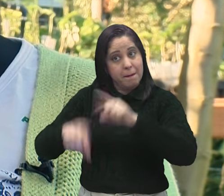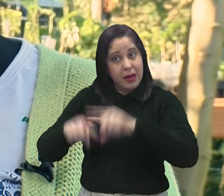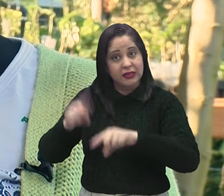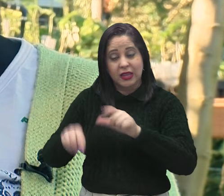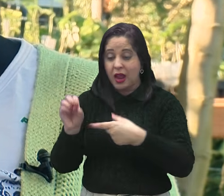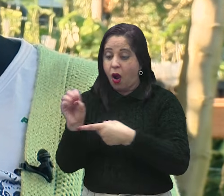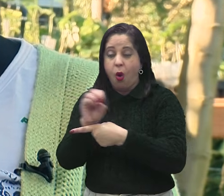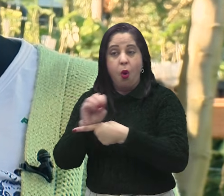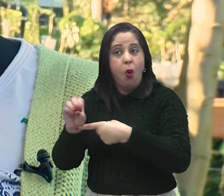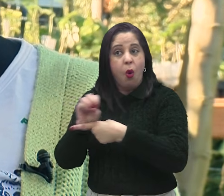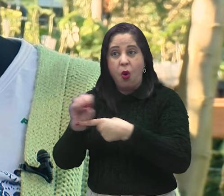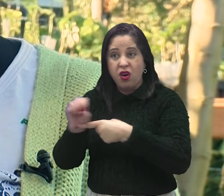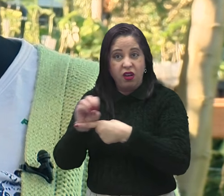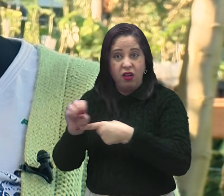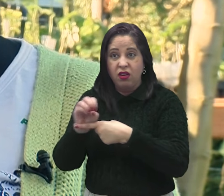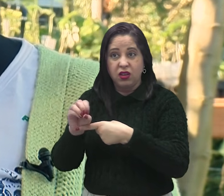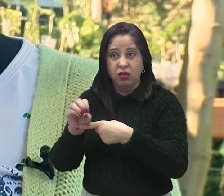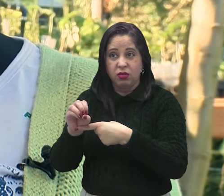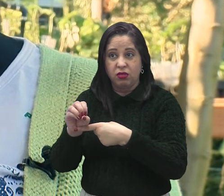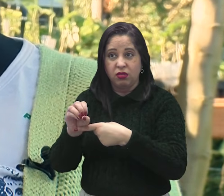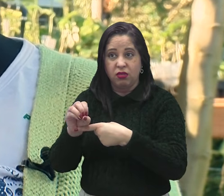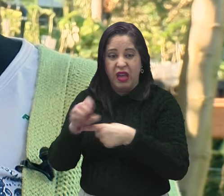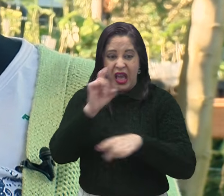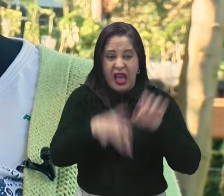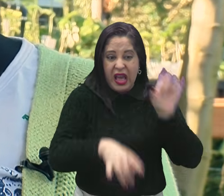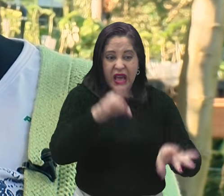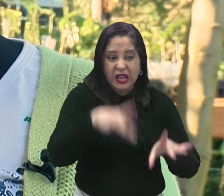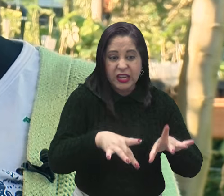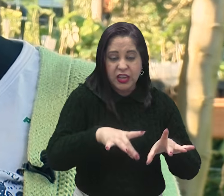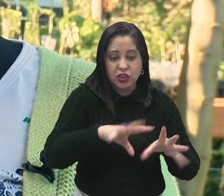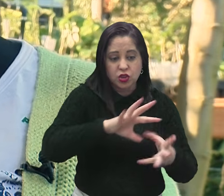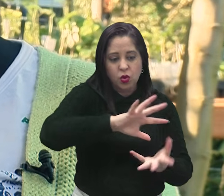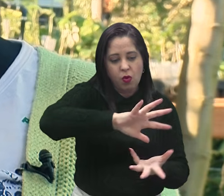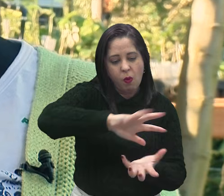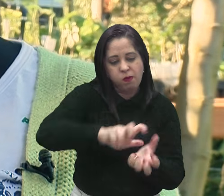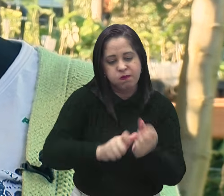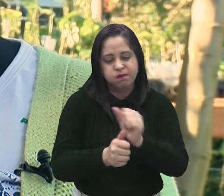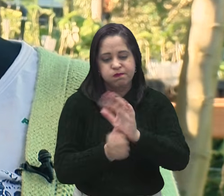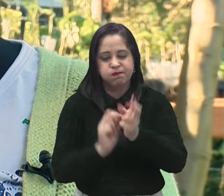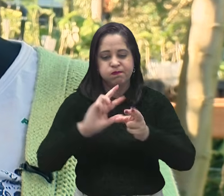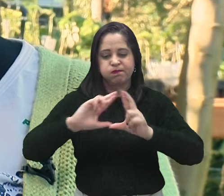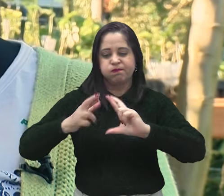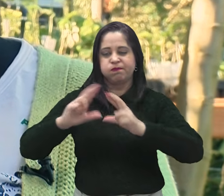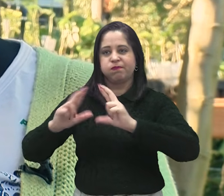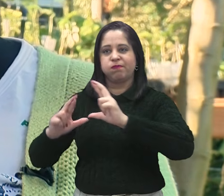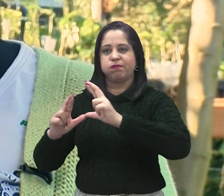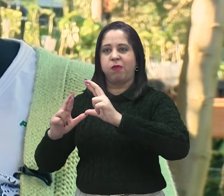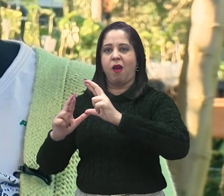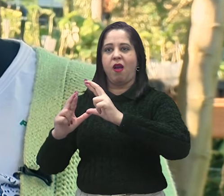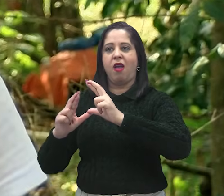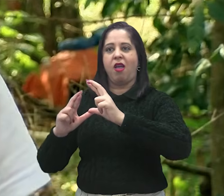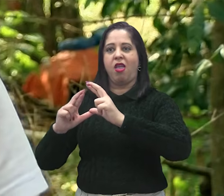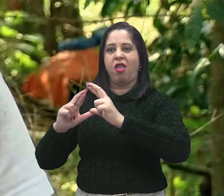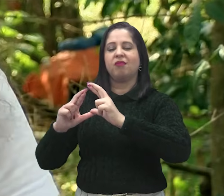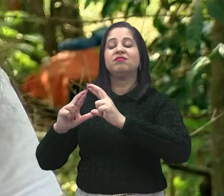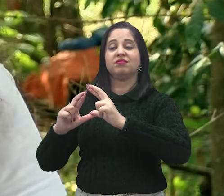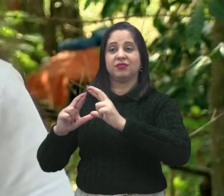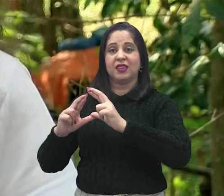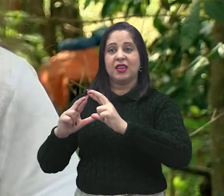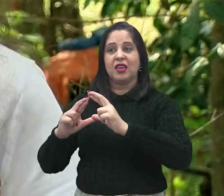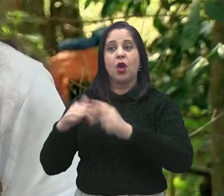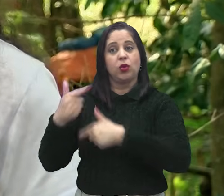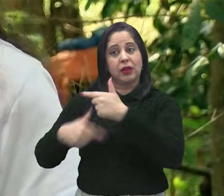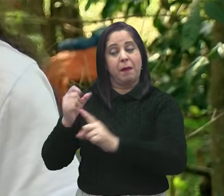lixo e está aqui sendo útil e fazendo todo esse trabalho que acaba se tornando um trabalho social. A